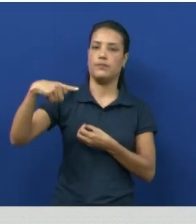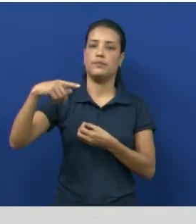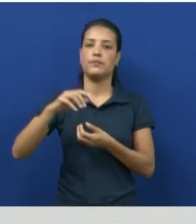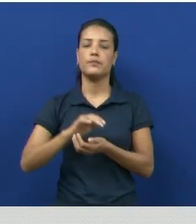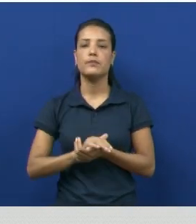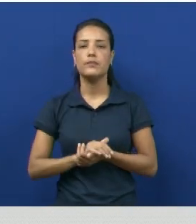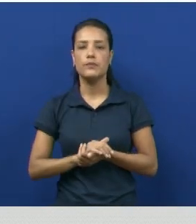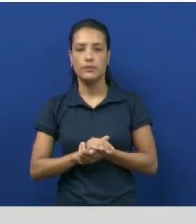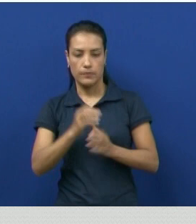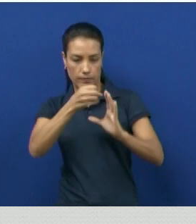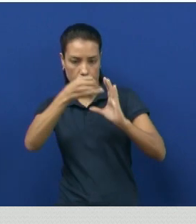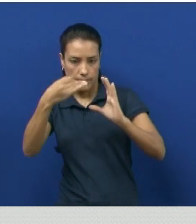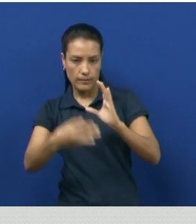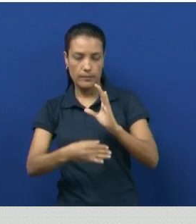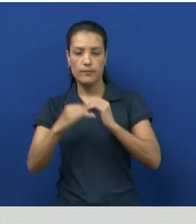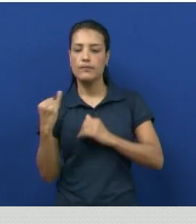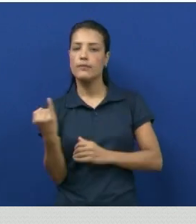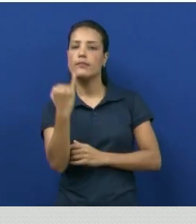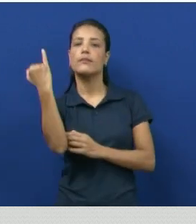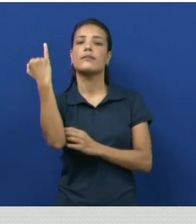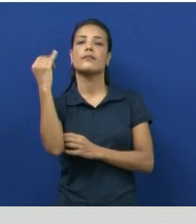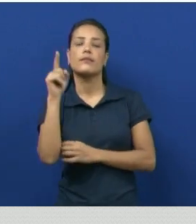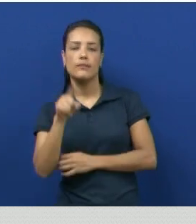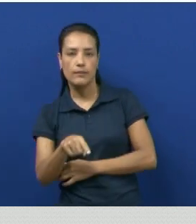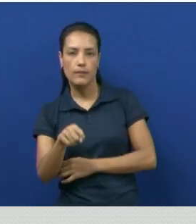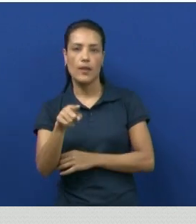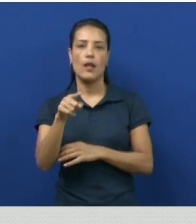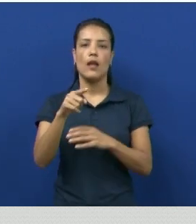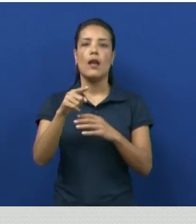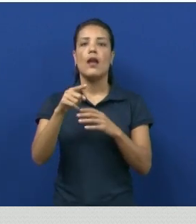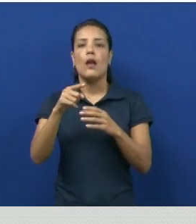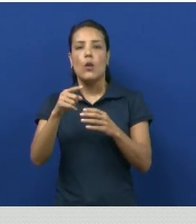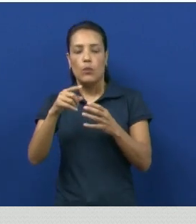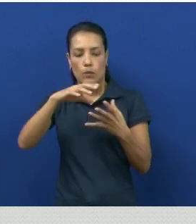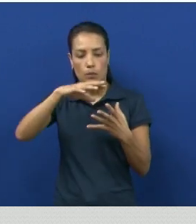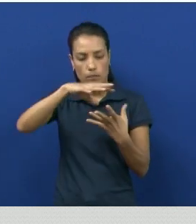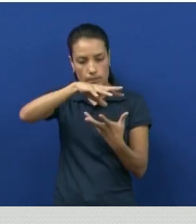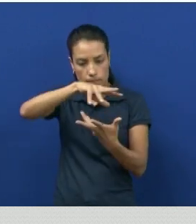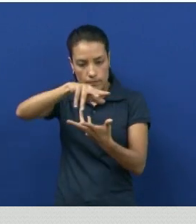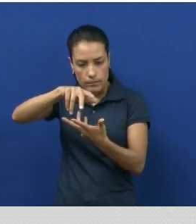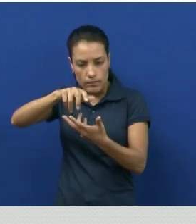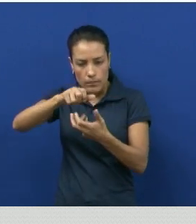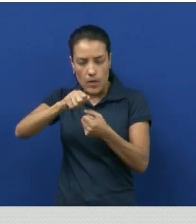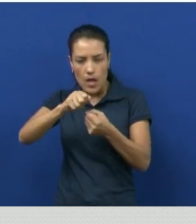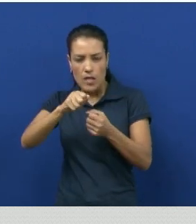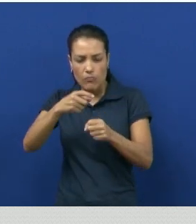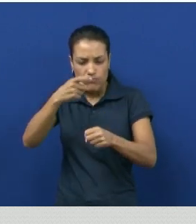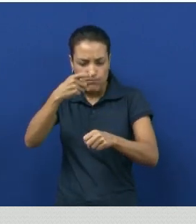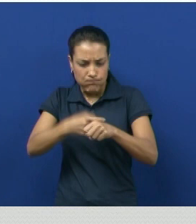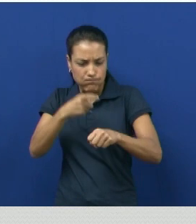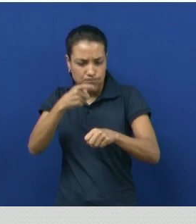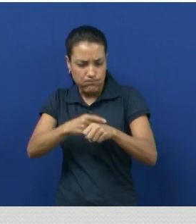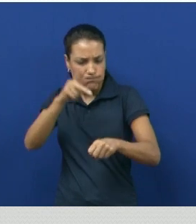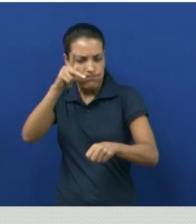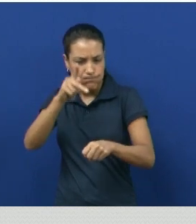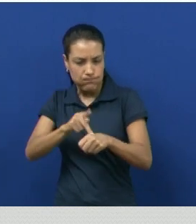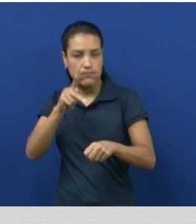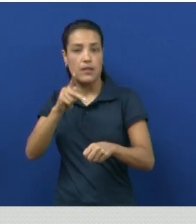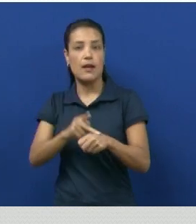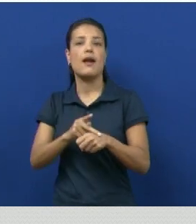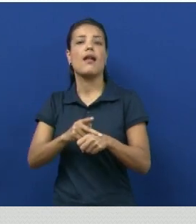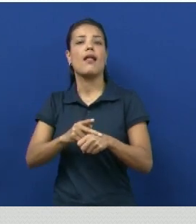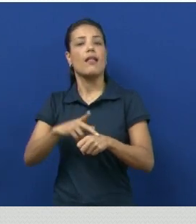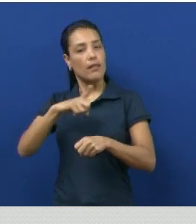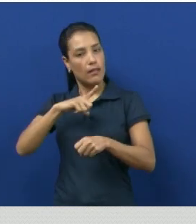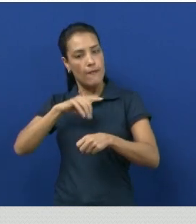Uma característica bastante importante é que o Mercúrio ele é um planeta rochoso e ele é muito rico em ferro e a sua